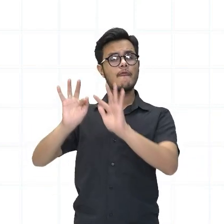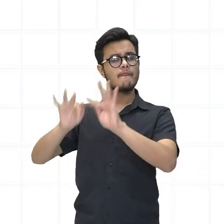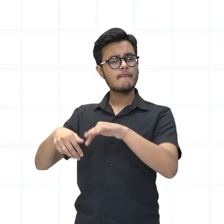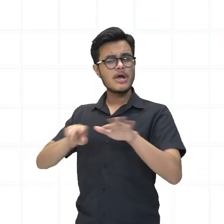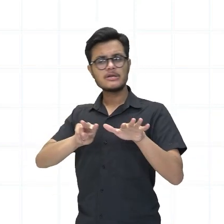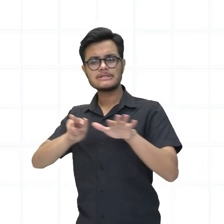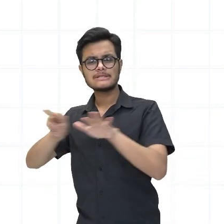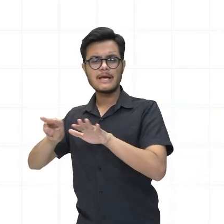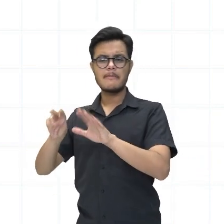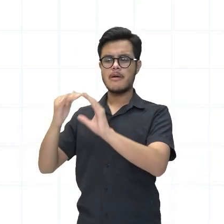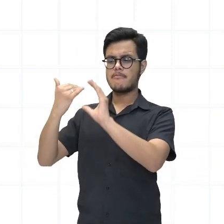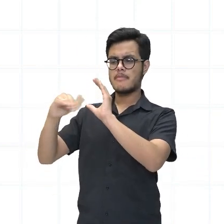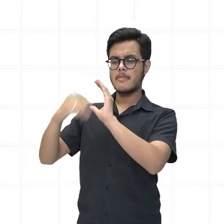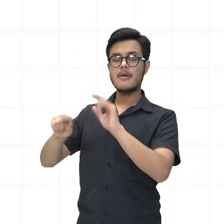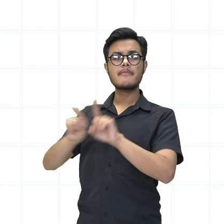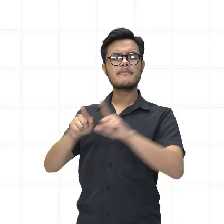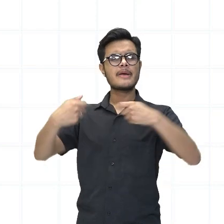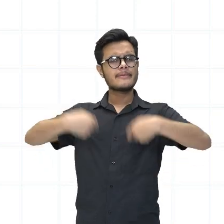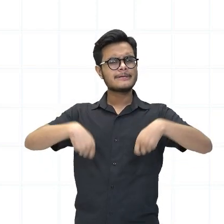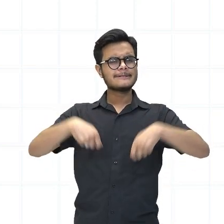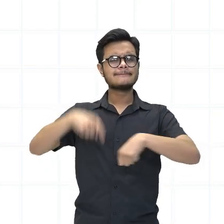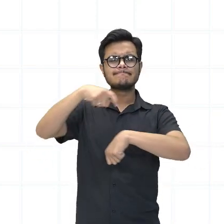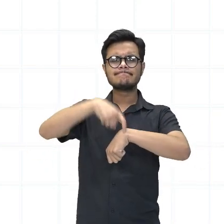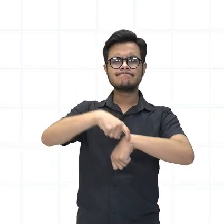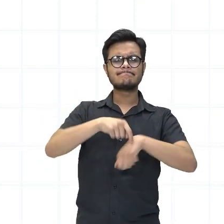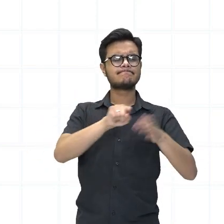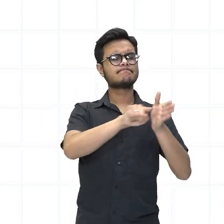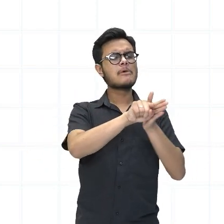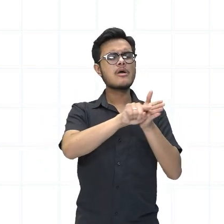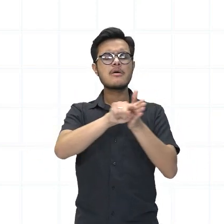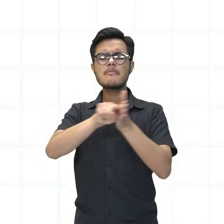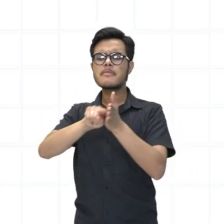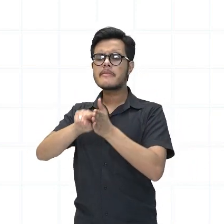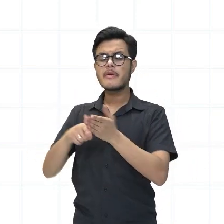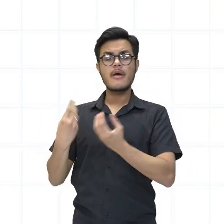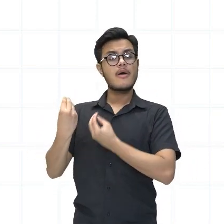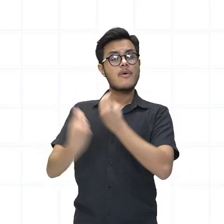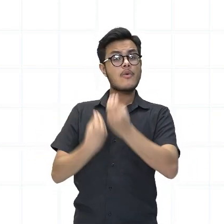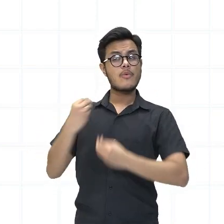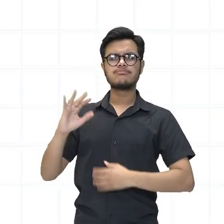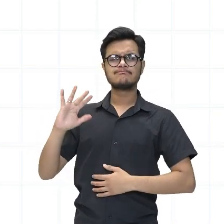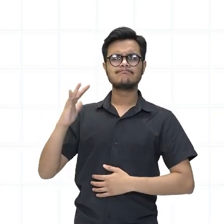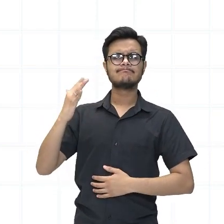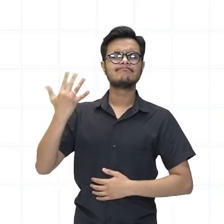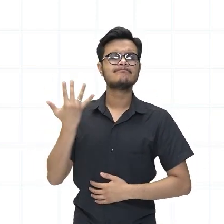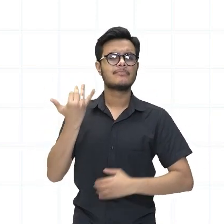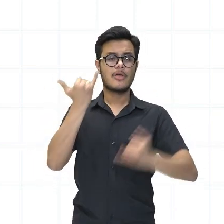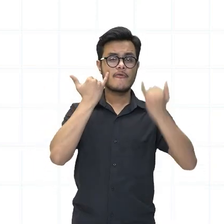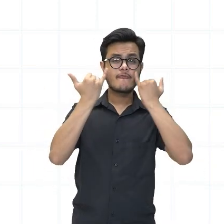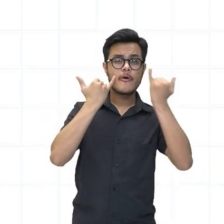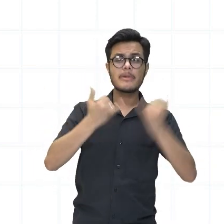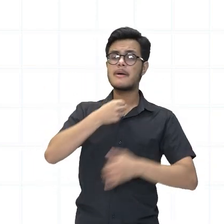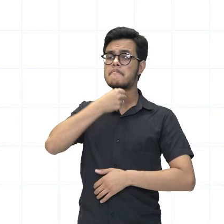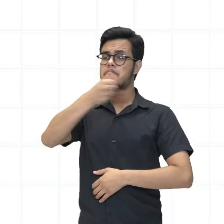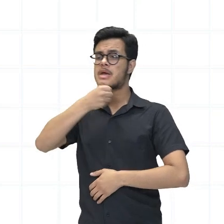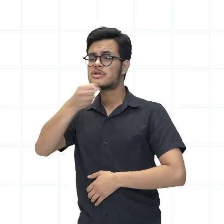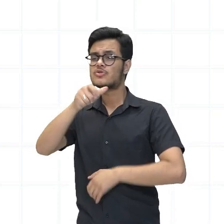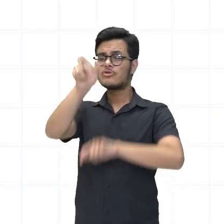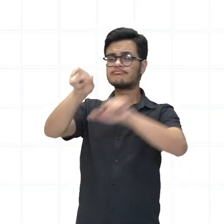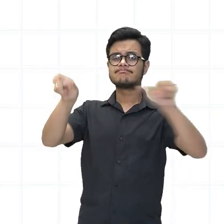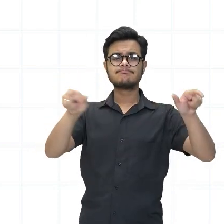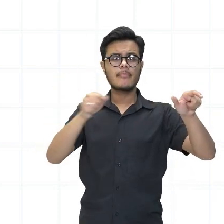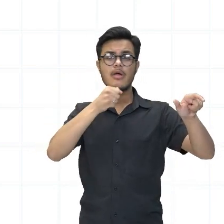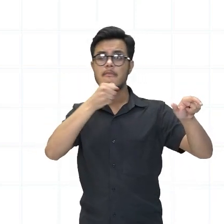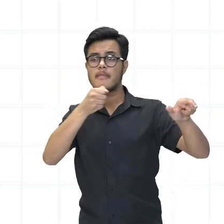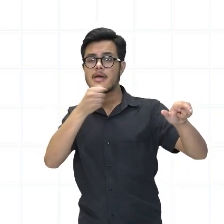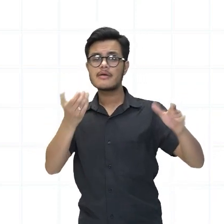porque quem a produz precisa de tempo para investigar os fatos, levantar dados, entrevistar testemunhas,